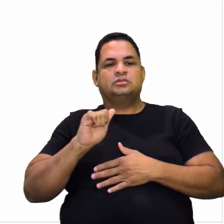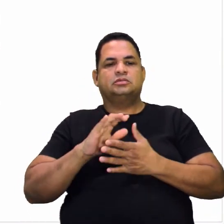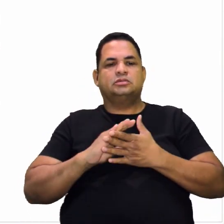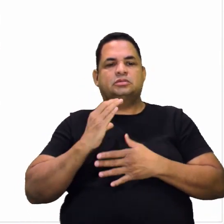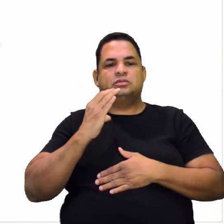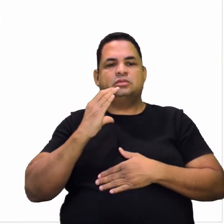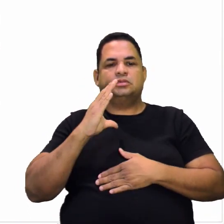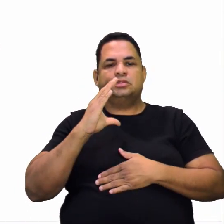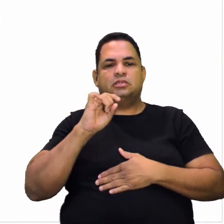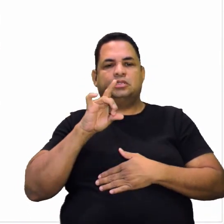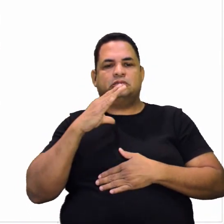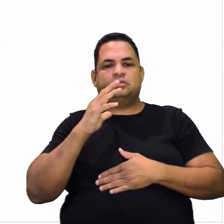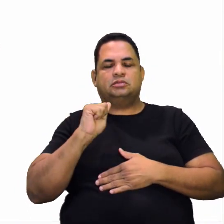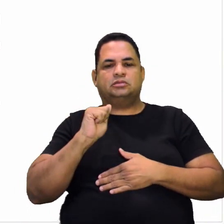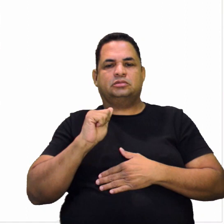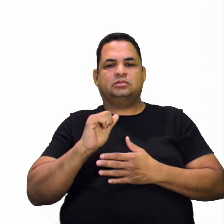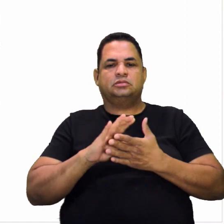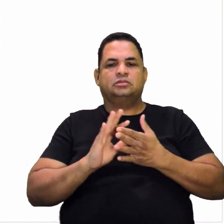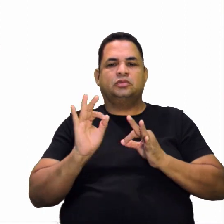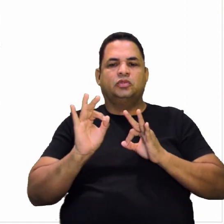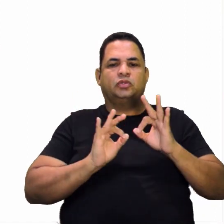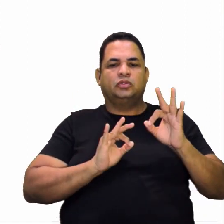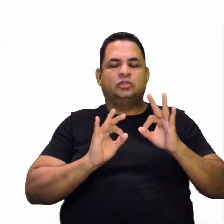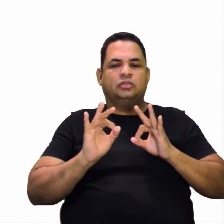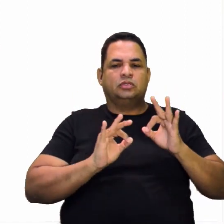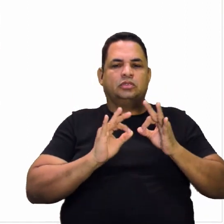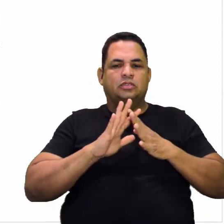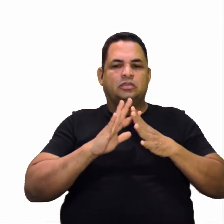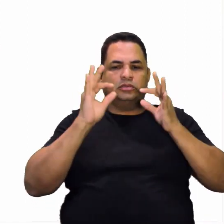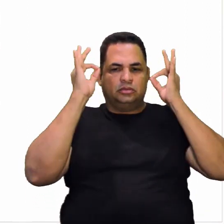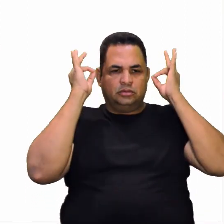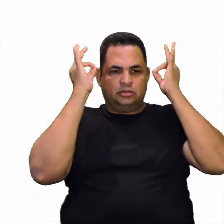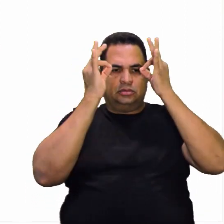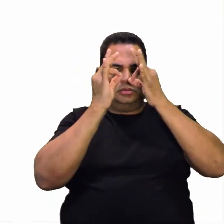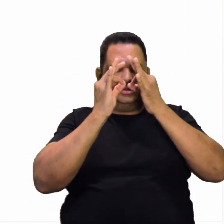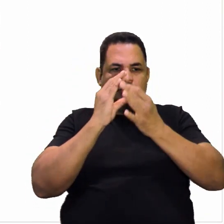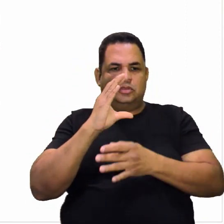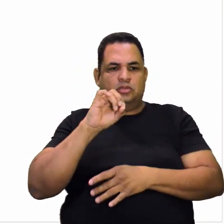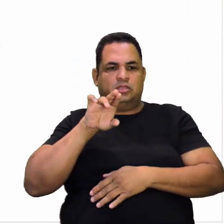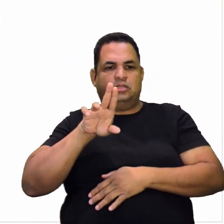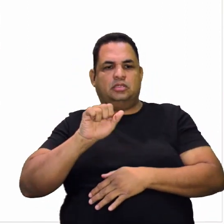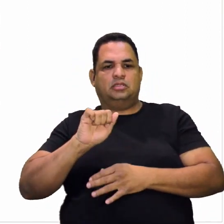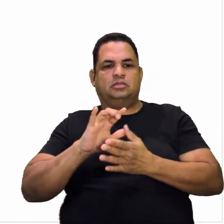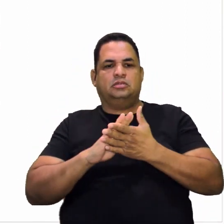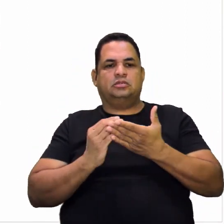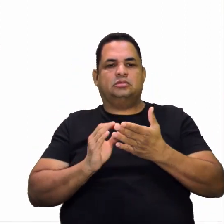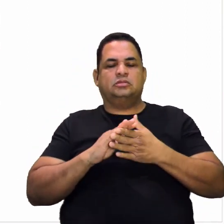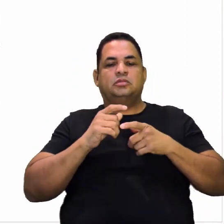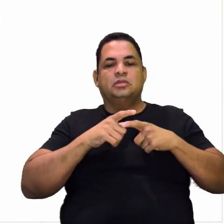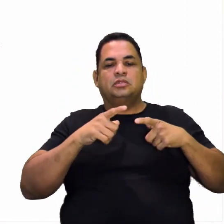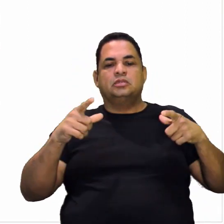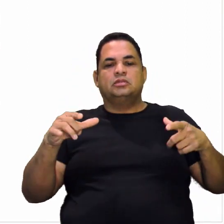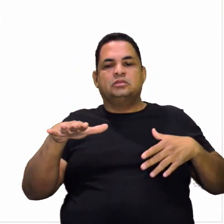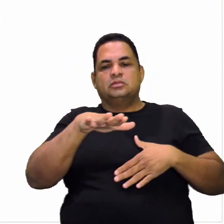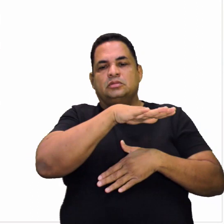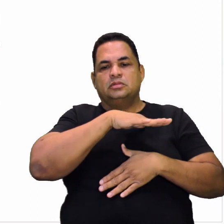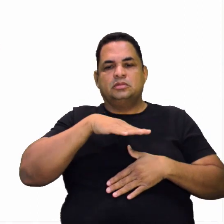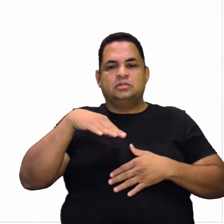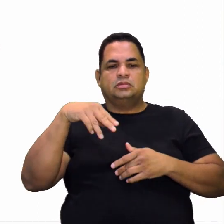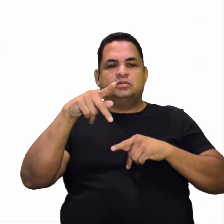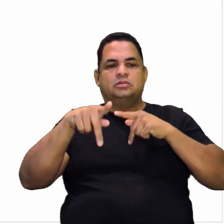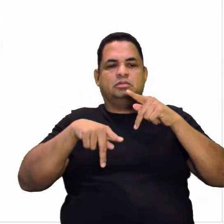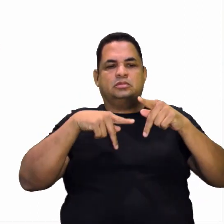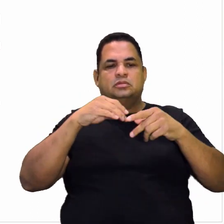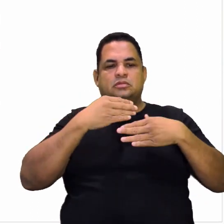amálgamas ecléticas de formas gregas e orientais, alargaram o espaço da civilização urbana